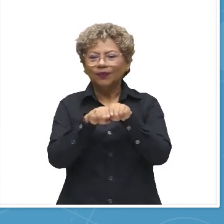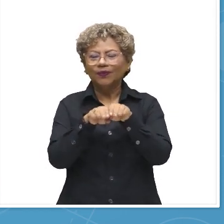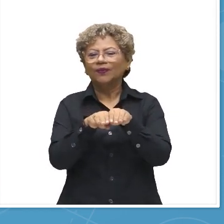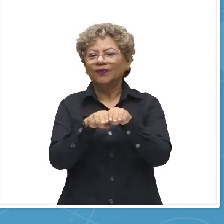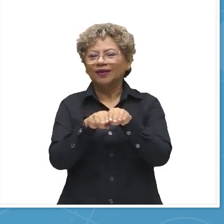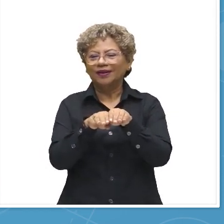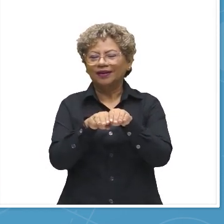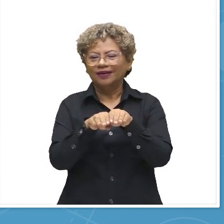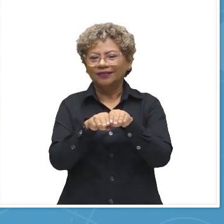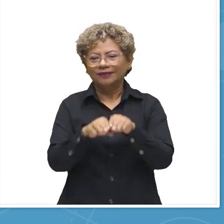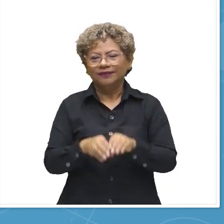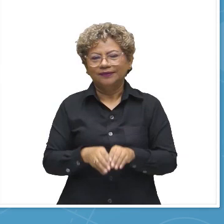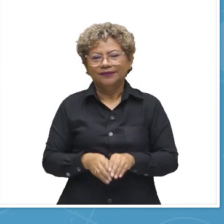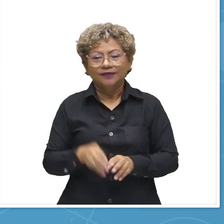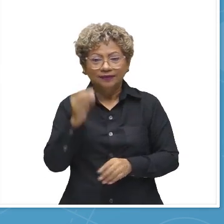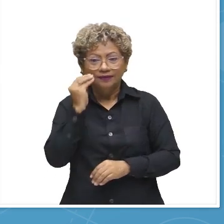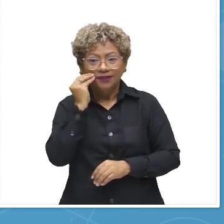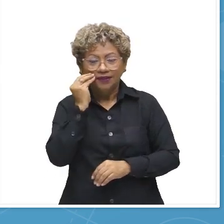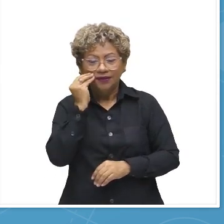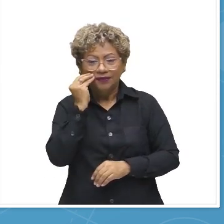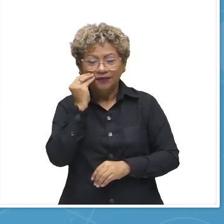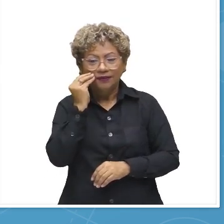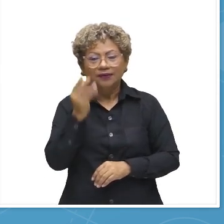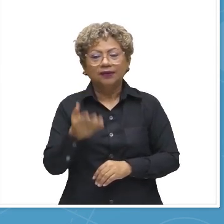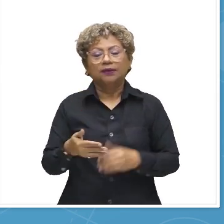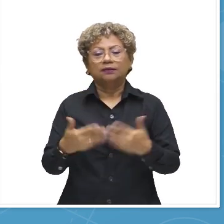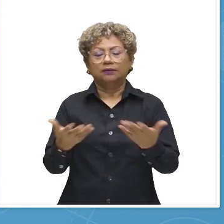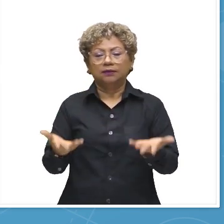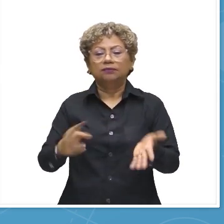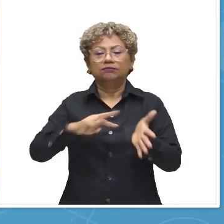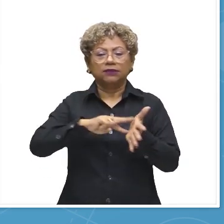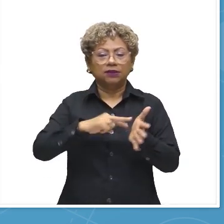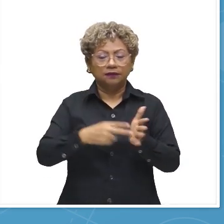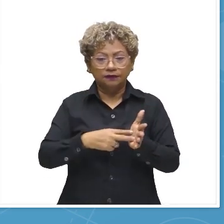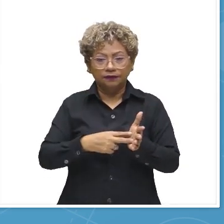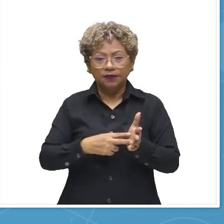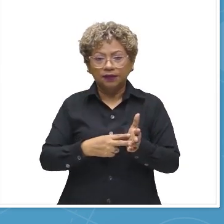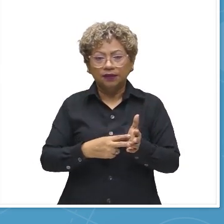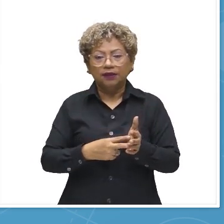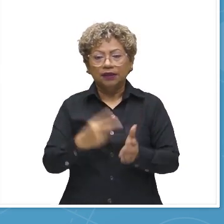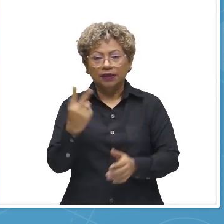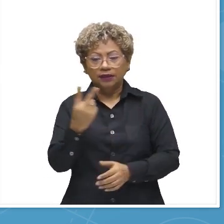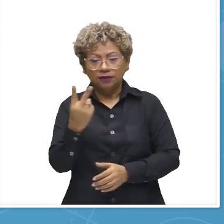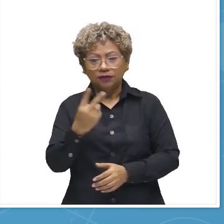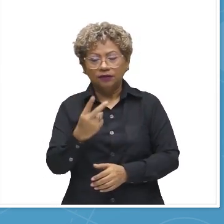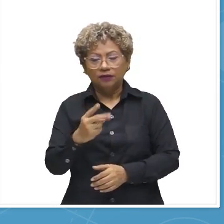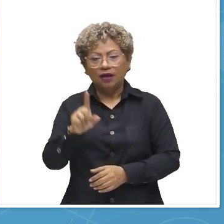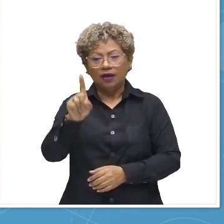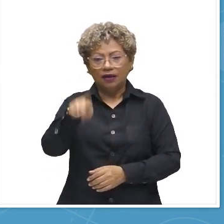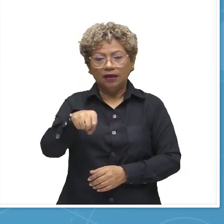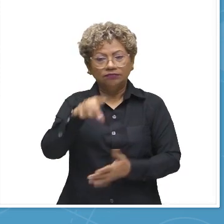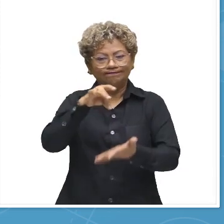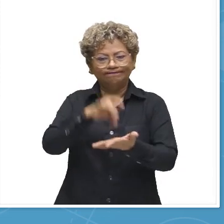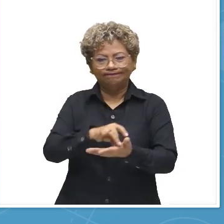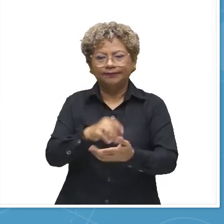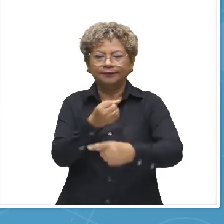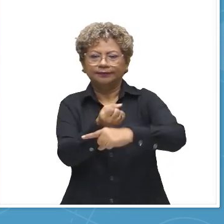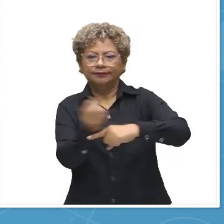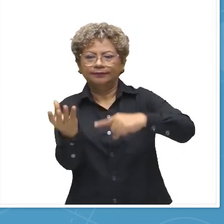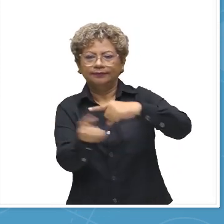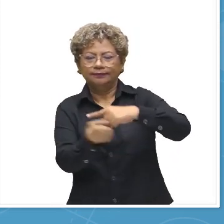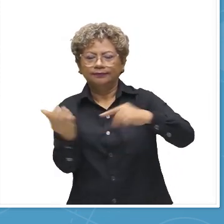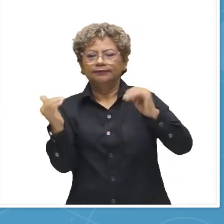108. Viram? Então, significa que essas duas frações, elas são frações equivalentes, tá? Então,